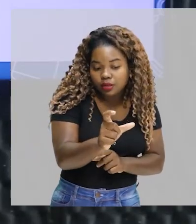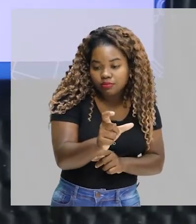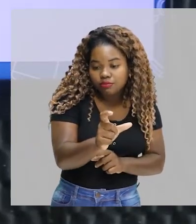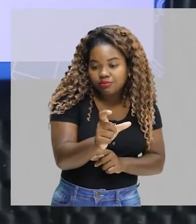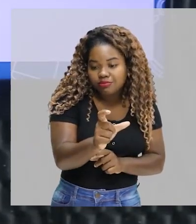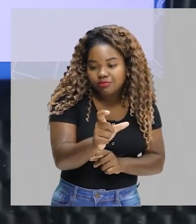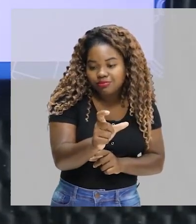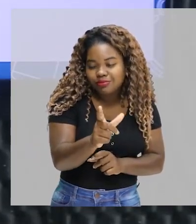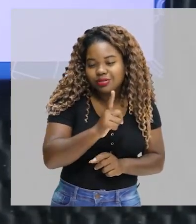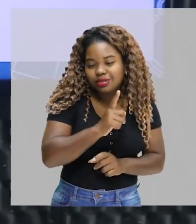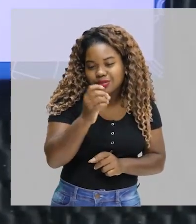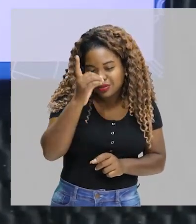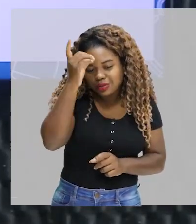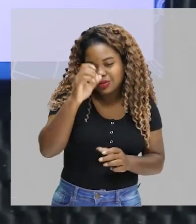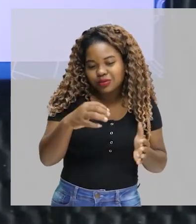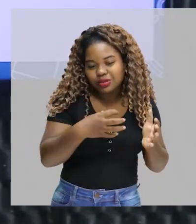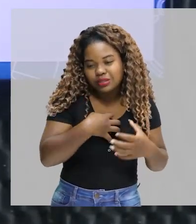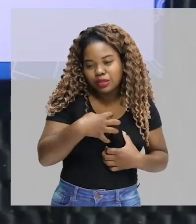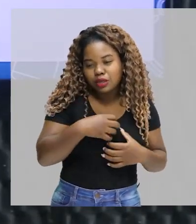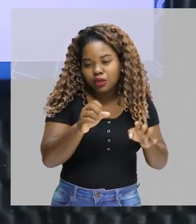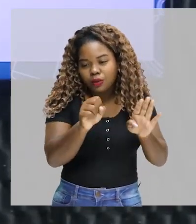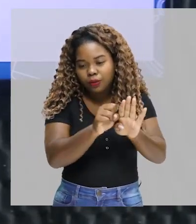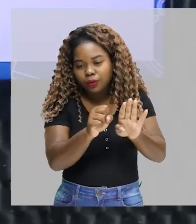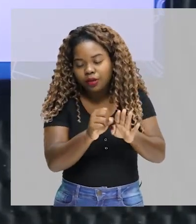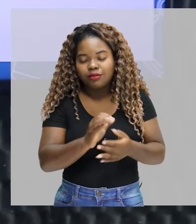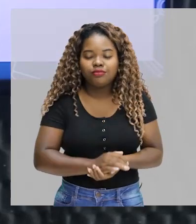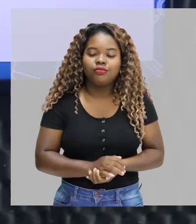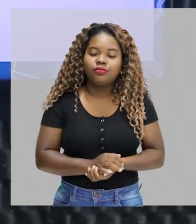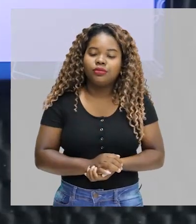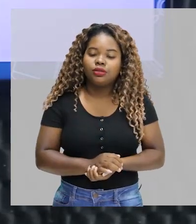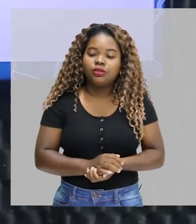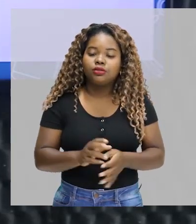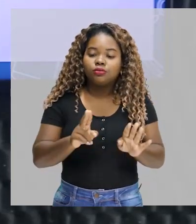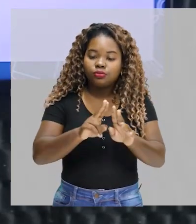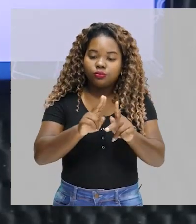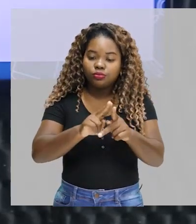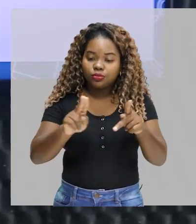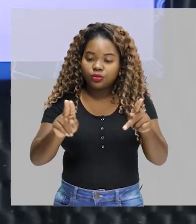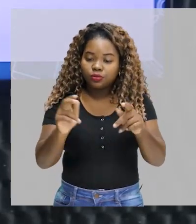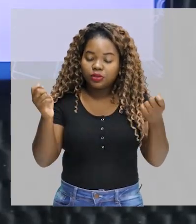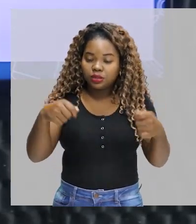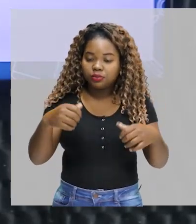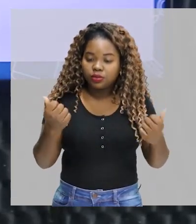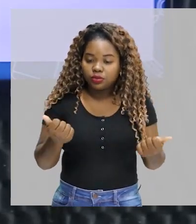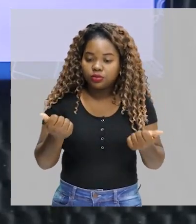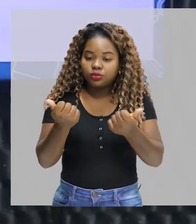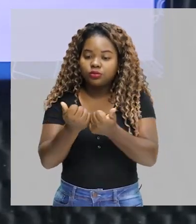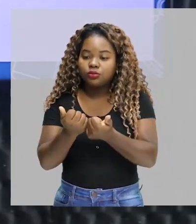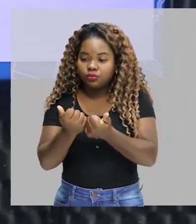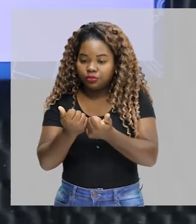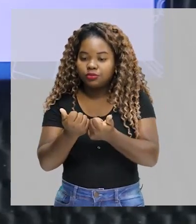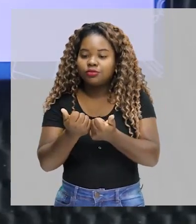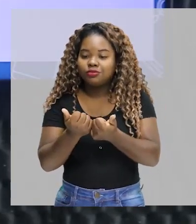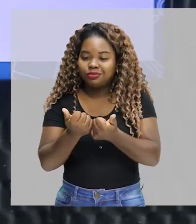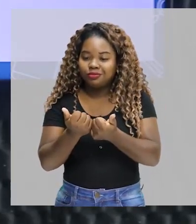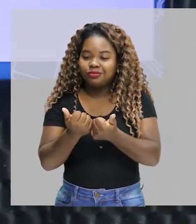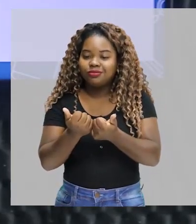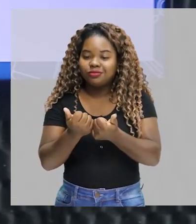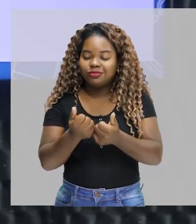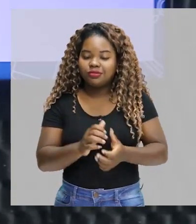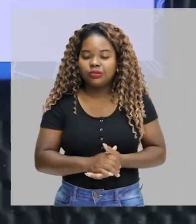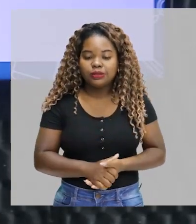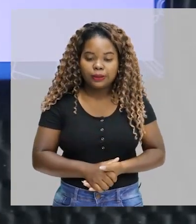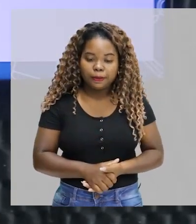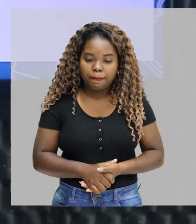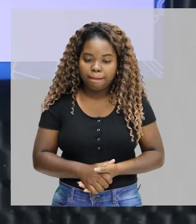ideia de um substantivo, tá bom? Então, nesse caso, o pronome pode substituir ou complementar esse